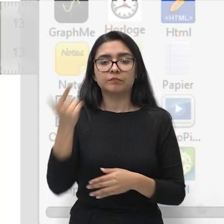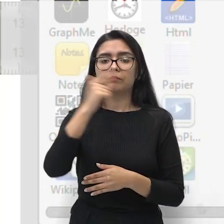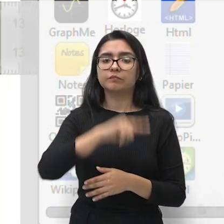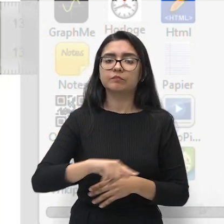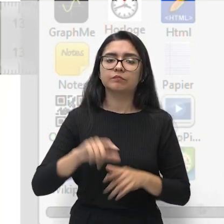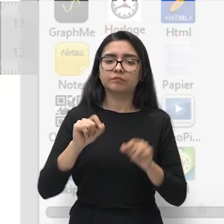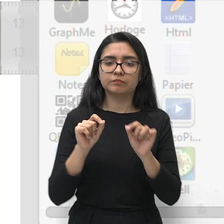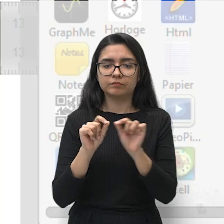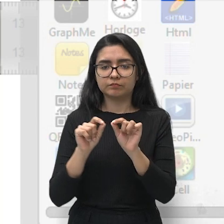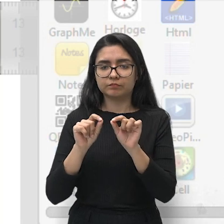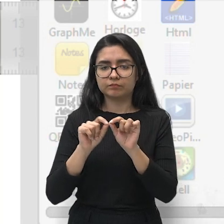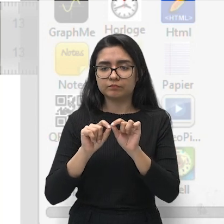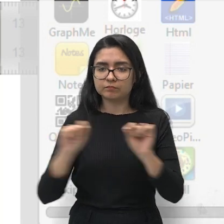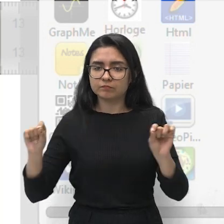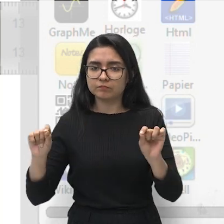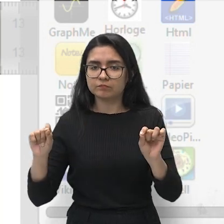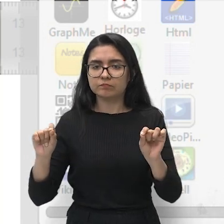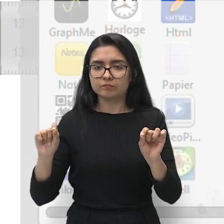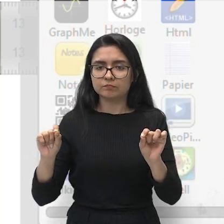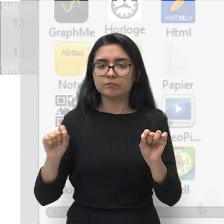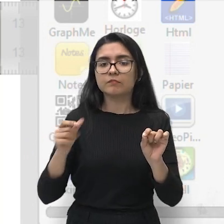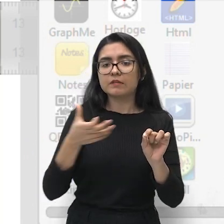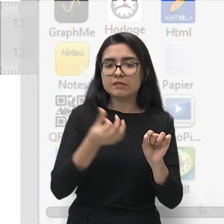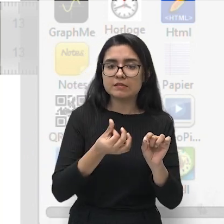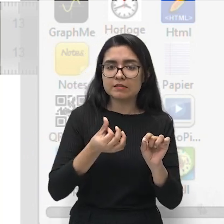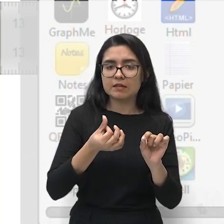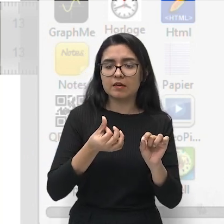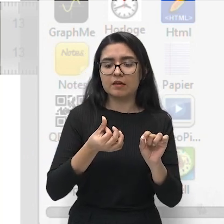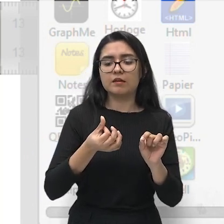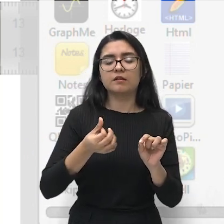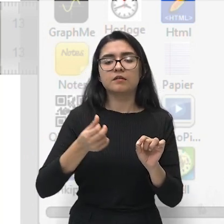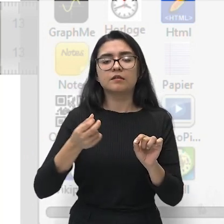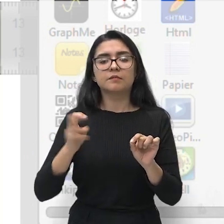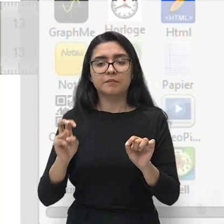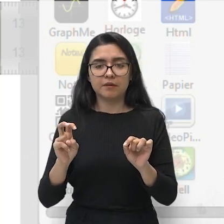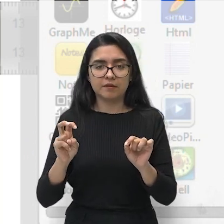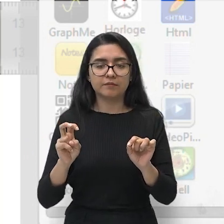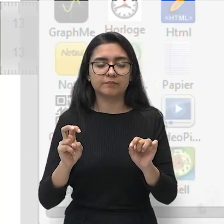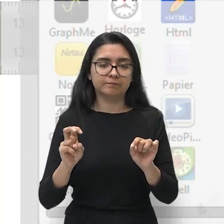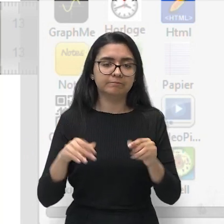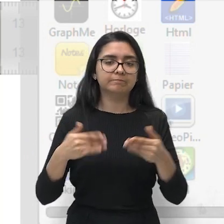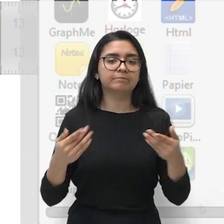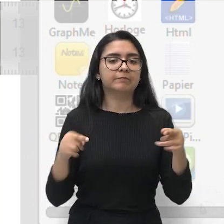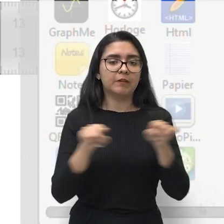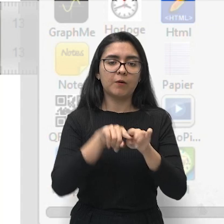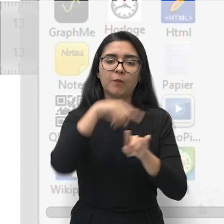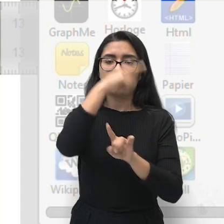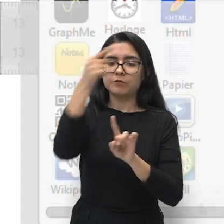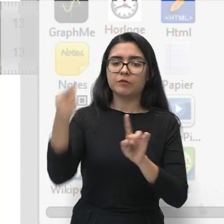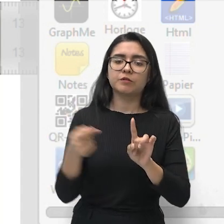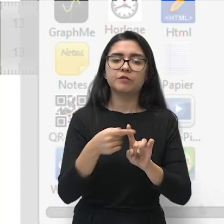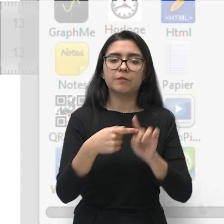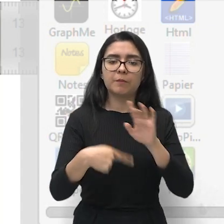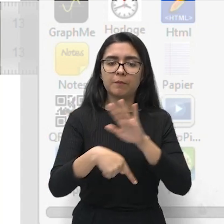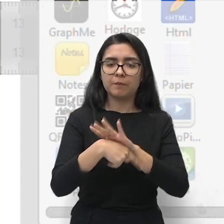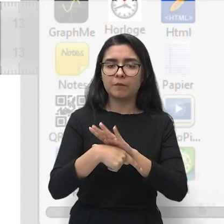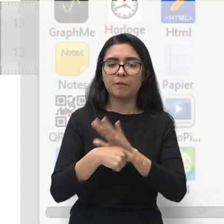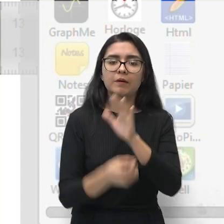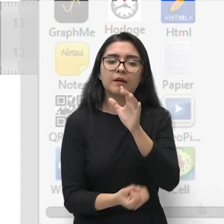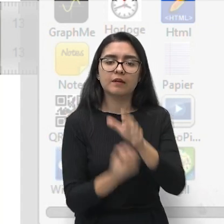aqui, mediu, vai em cima, vai embaixo, 6,5. Provado por A mais B aí, o objetivo da nossa